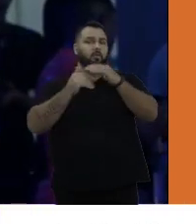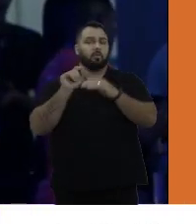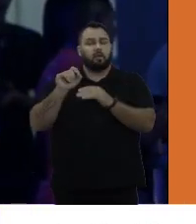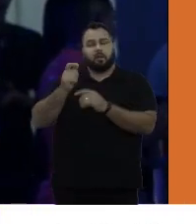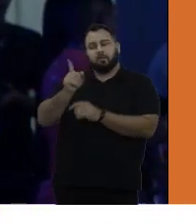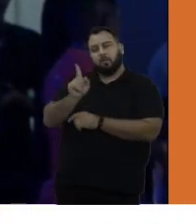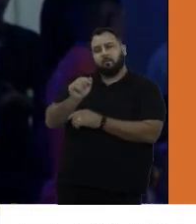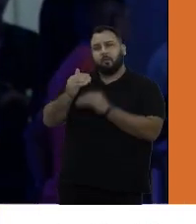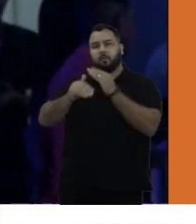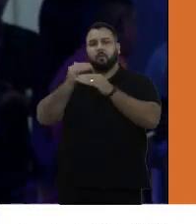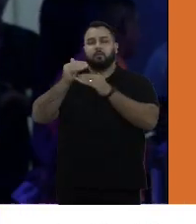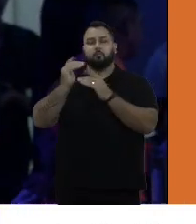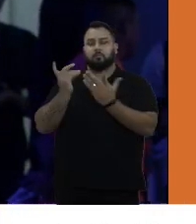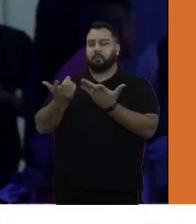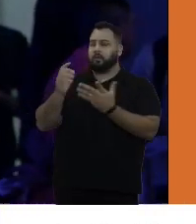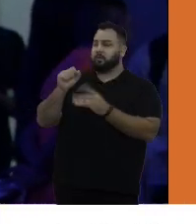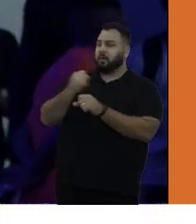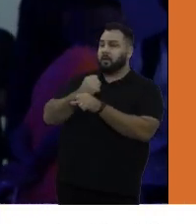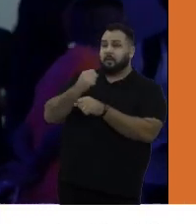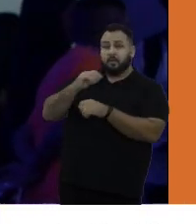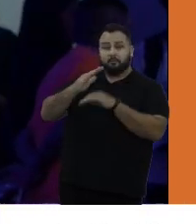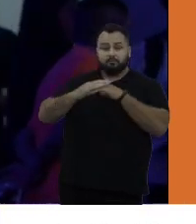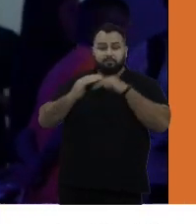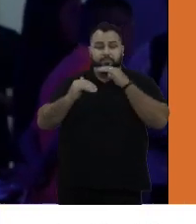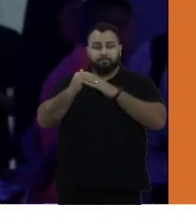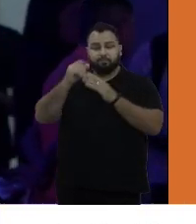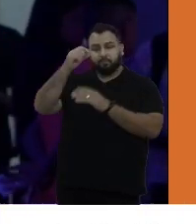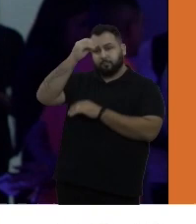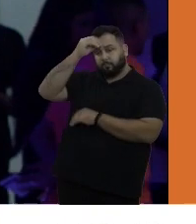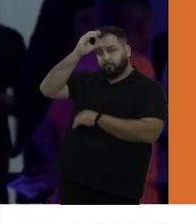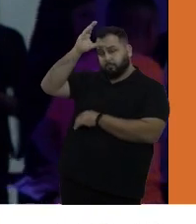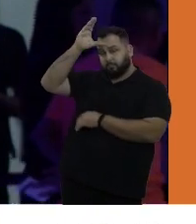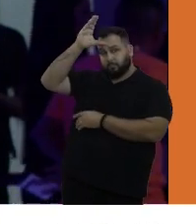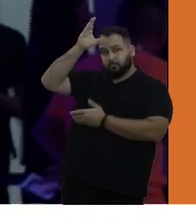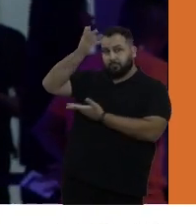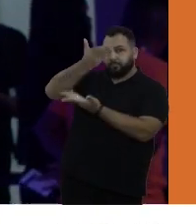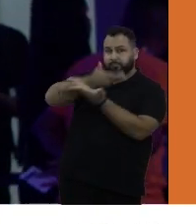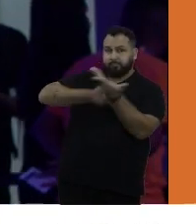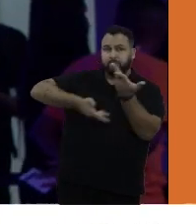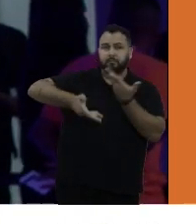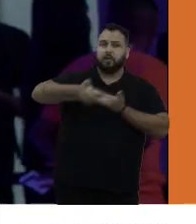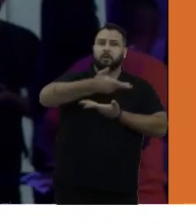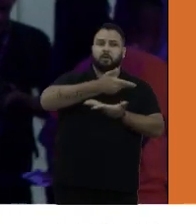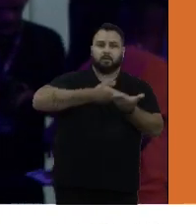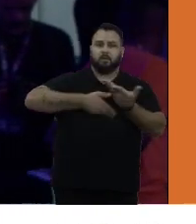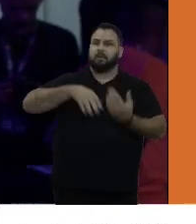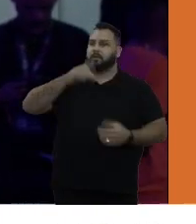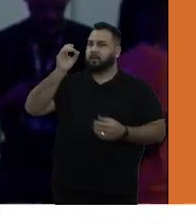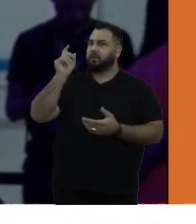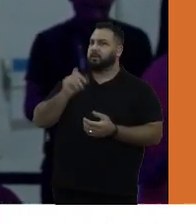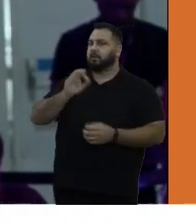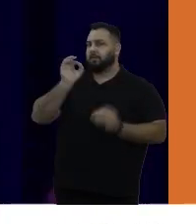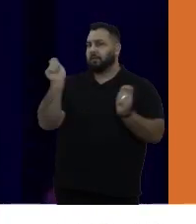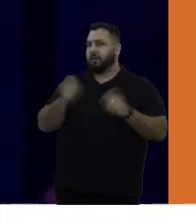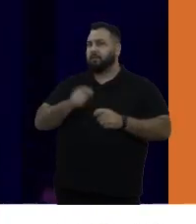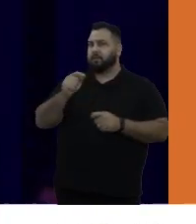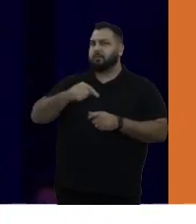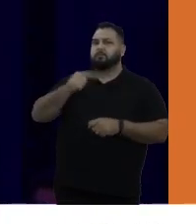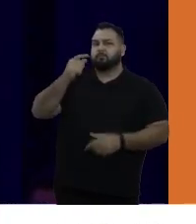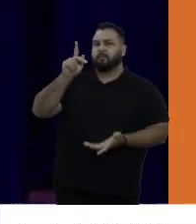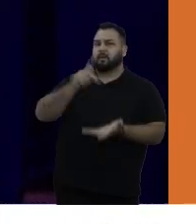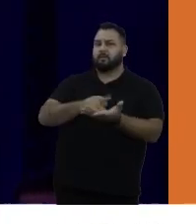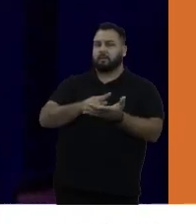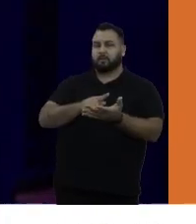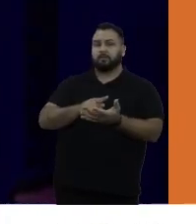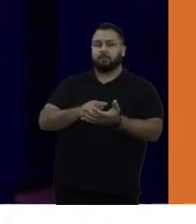constrói conhecimento junto. Transforma o conhecimento em algo plausível para todo mundo. Então, esse é um outro grande desafio. O